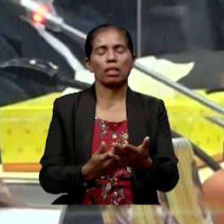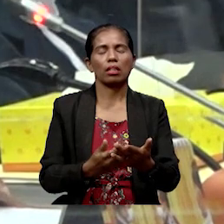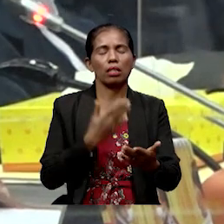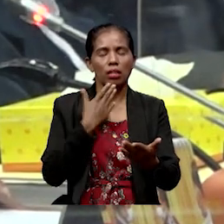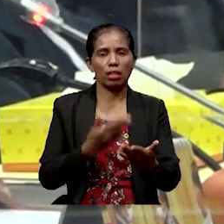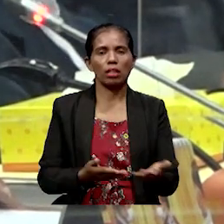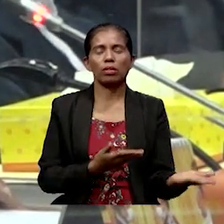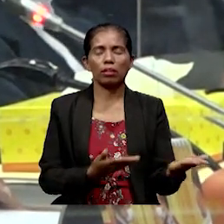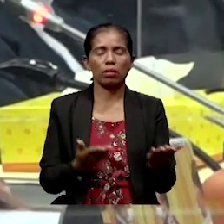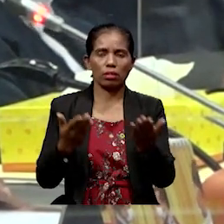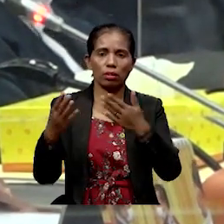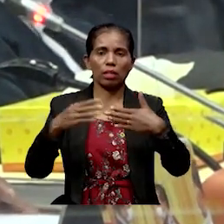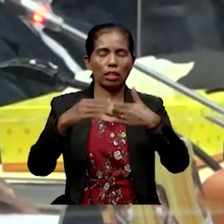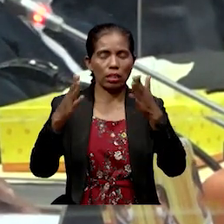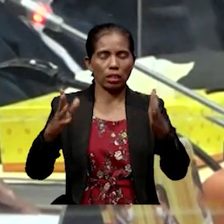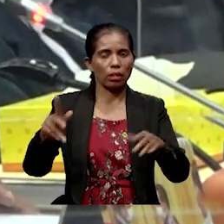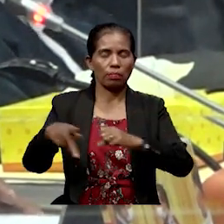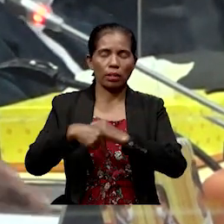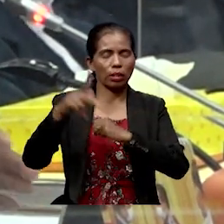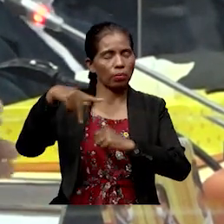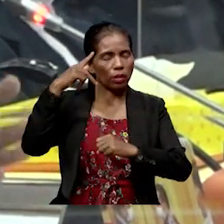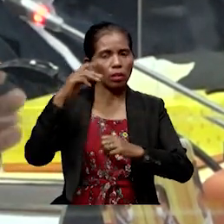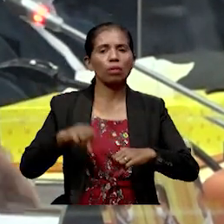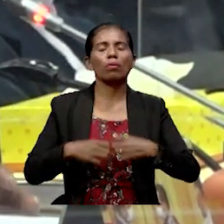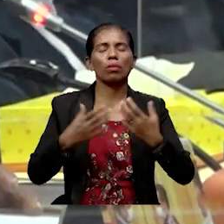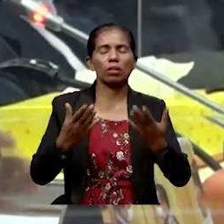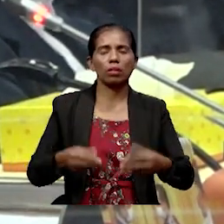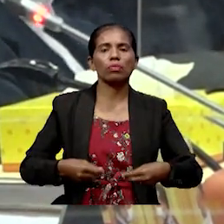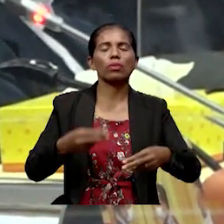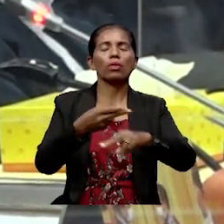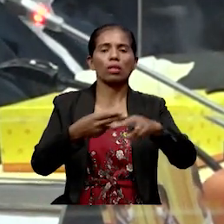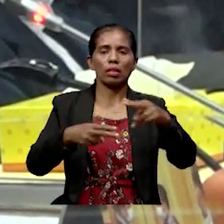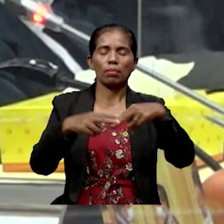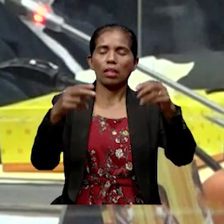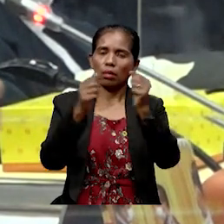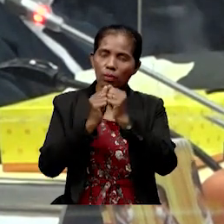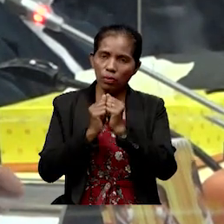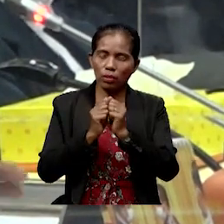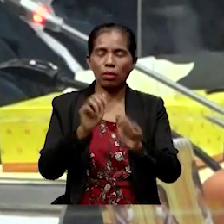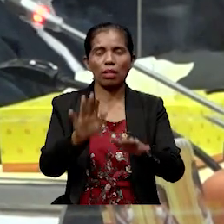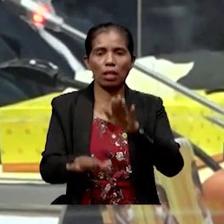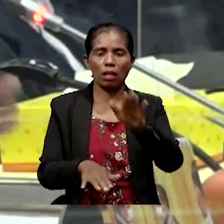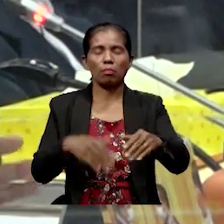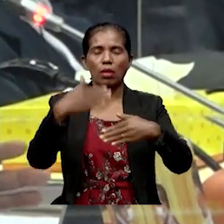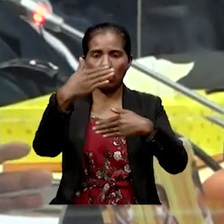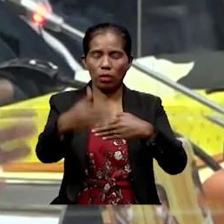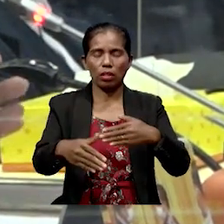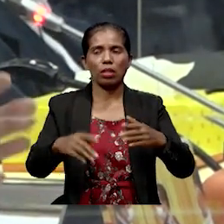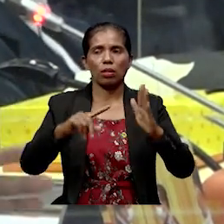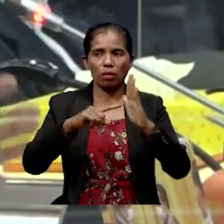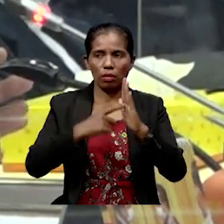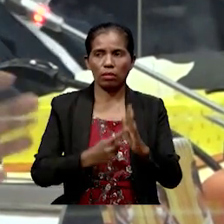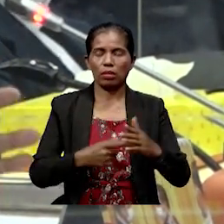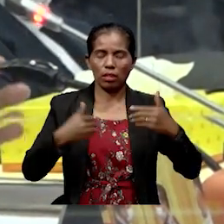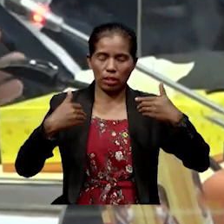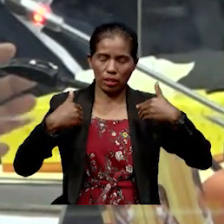it nia líder partido político Sira, o insa bele foliman bamalo, hamutu Sira laba oi, ato bele horis